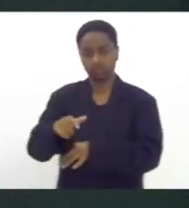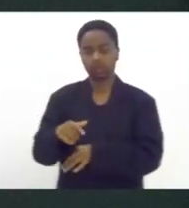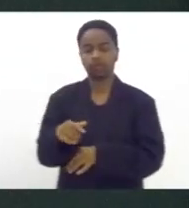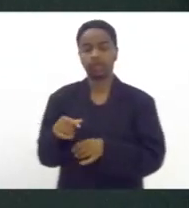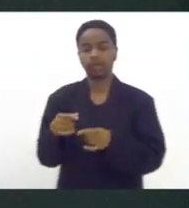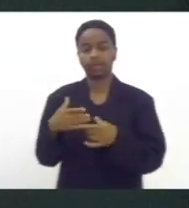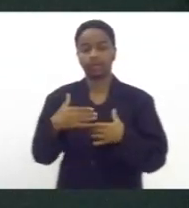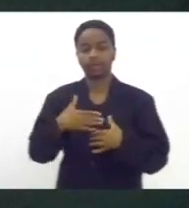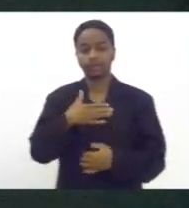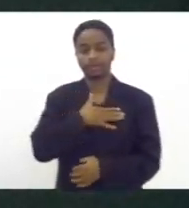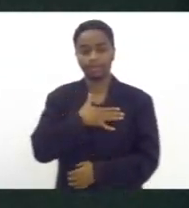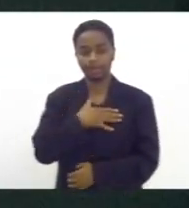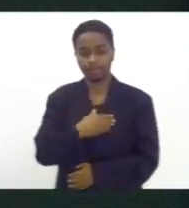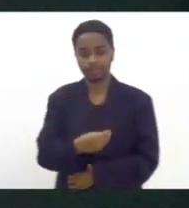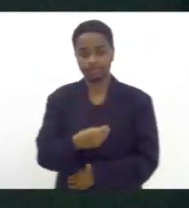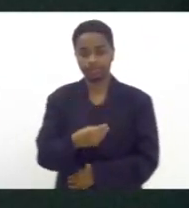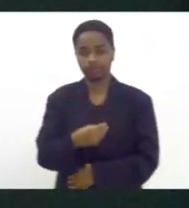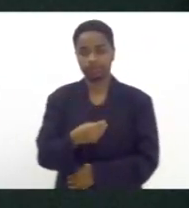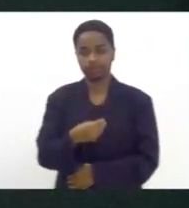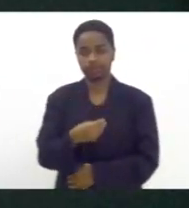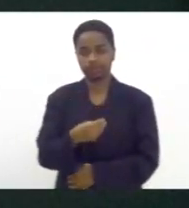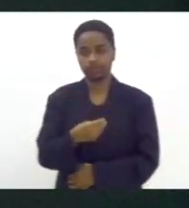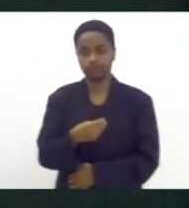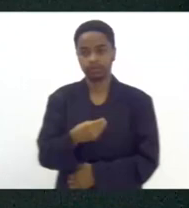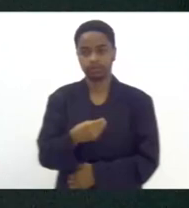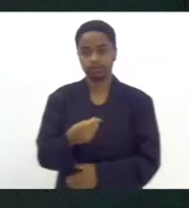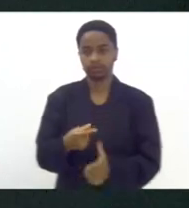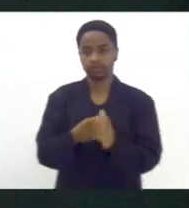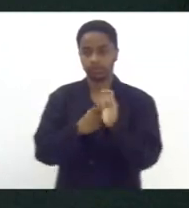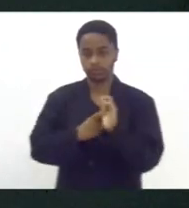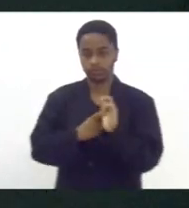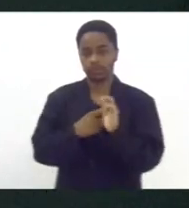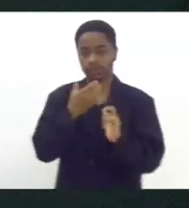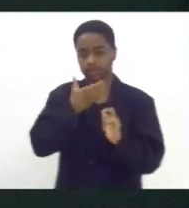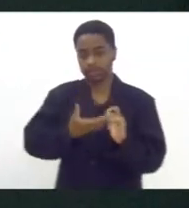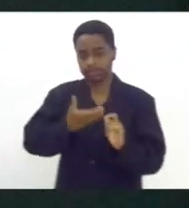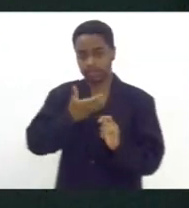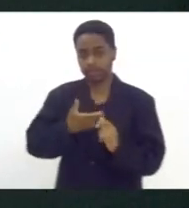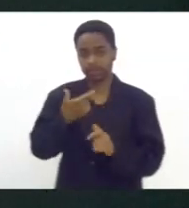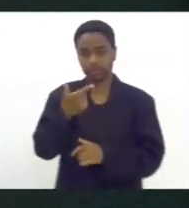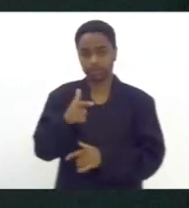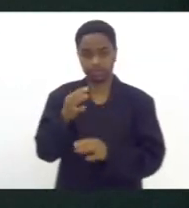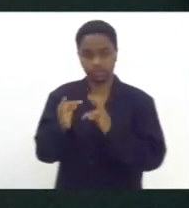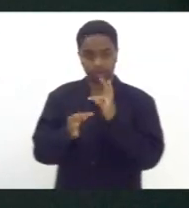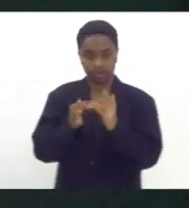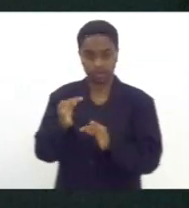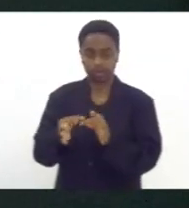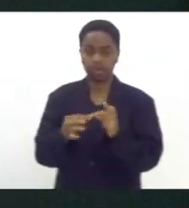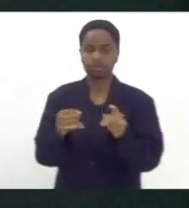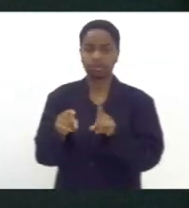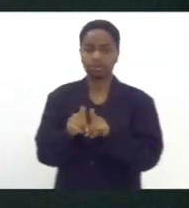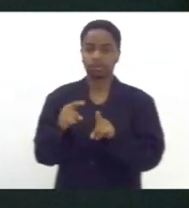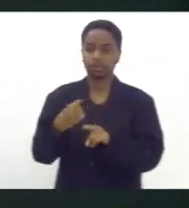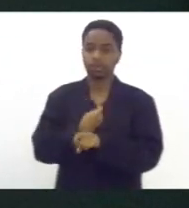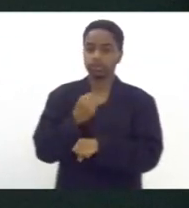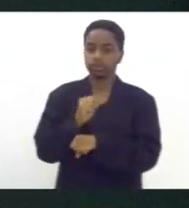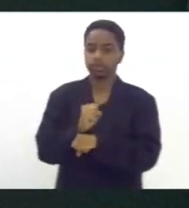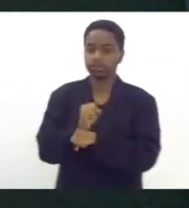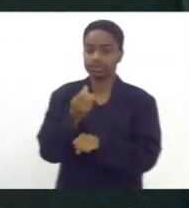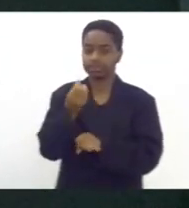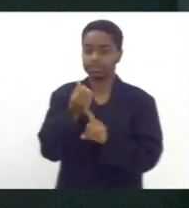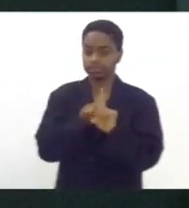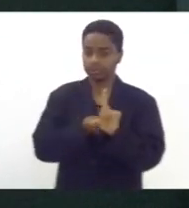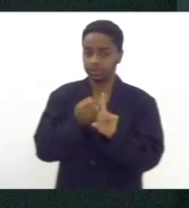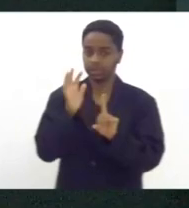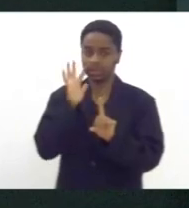filha ficou foi suspensa da clínica em dezembro ficou sem tratamento nós ficamos aguardando seis meses